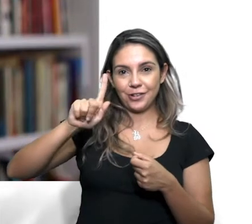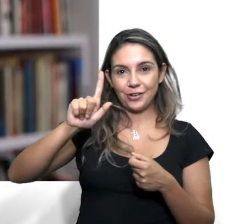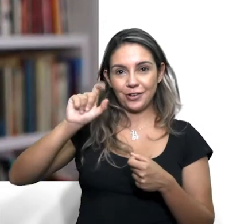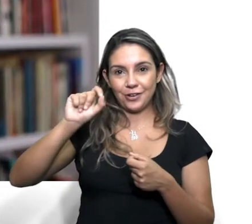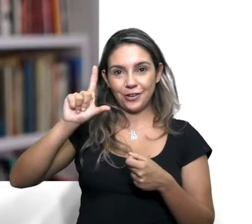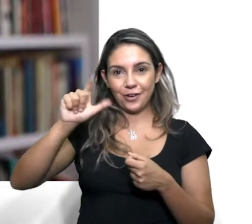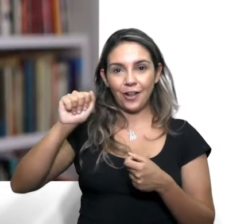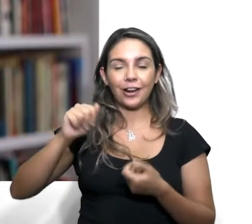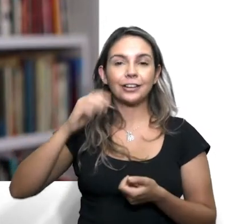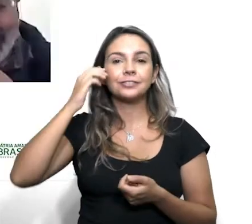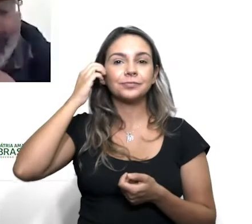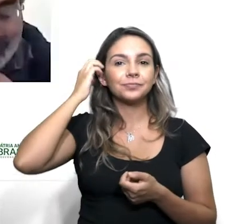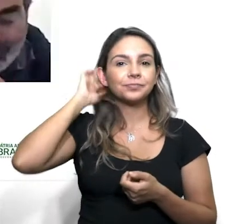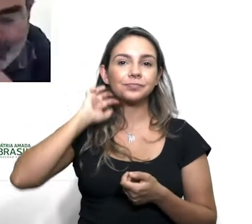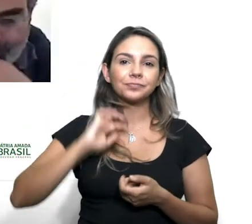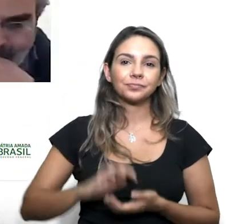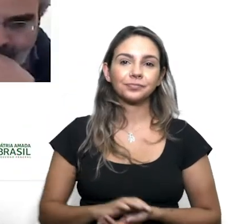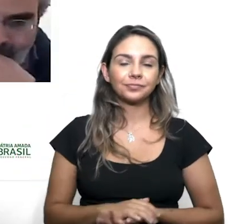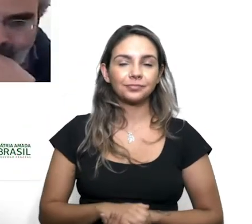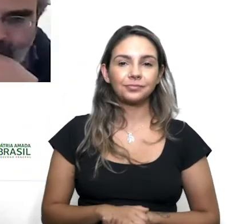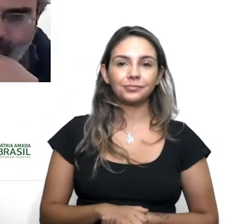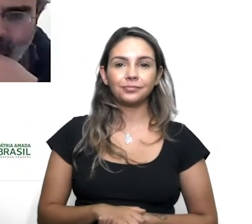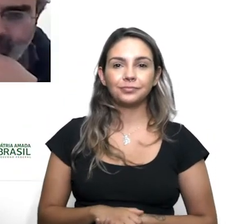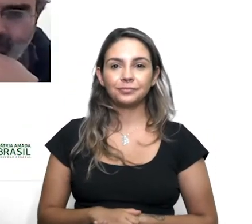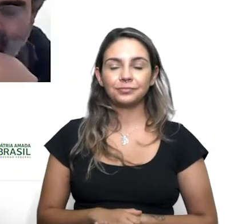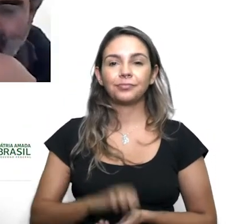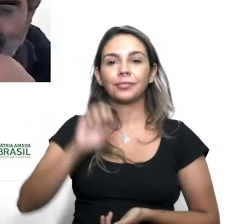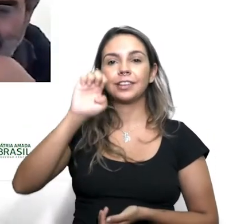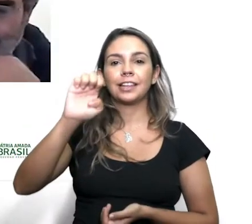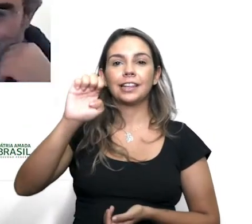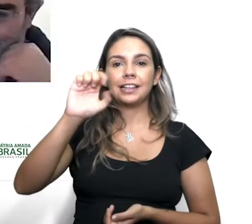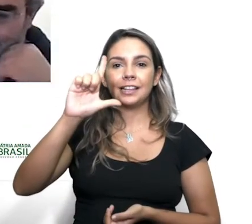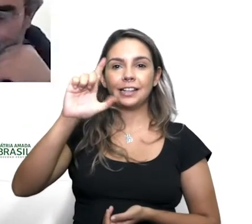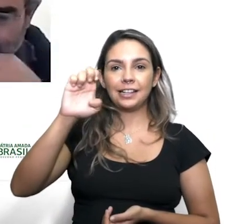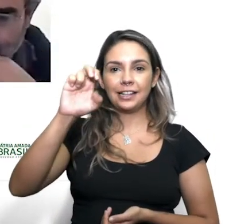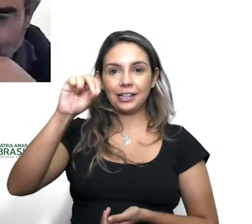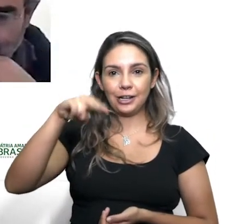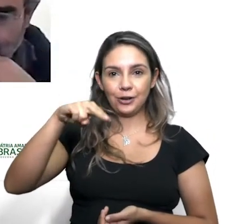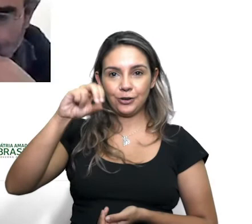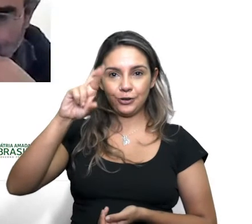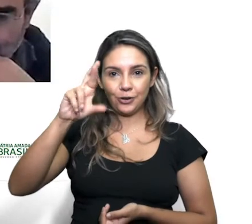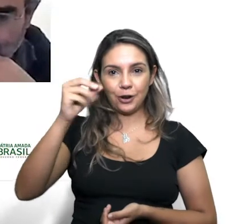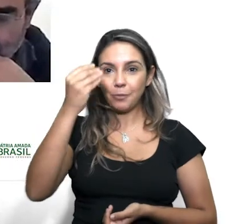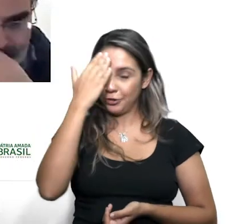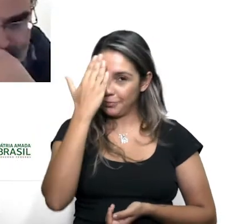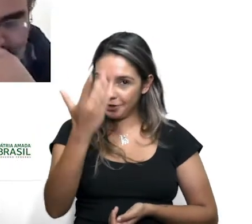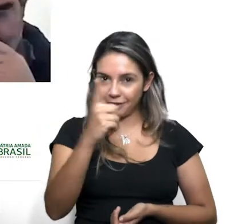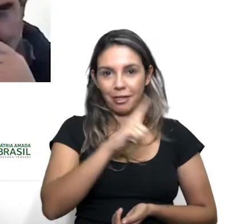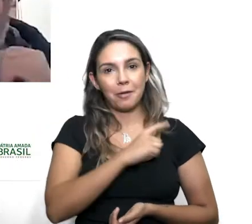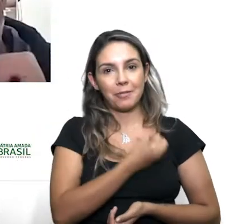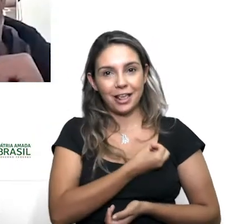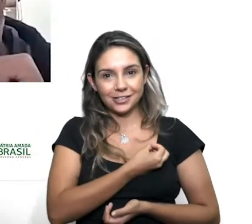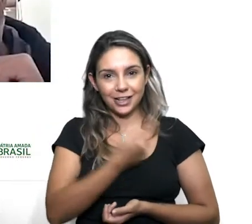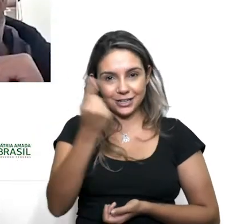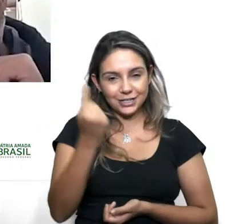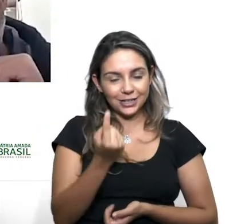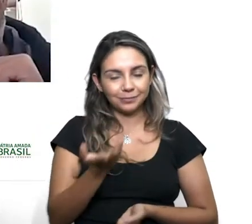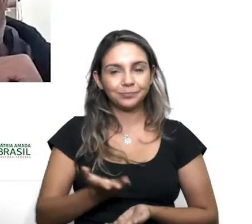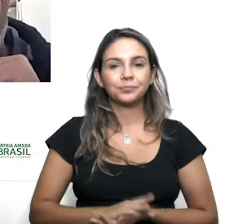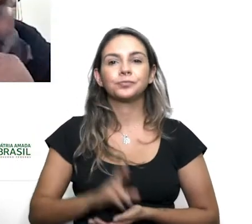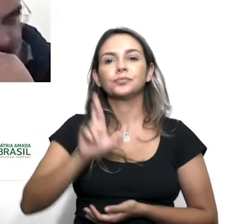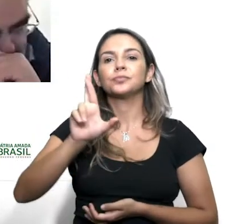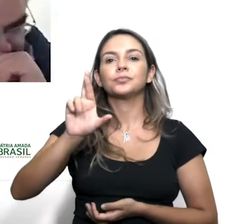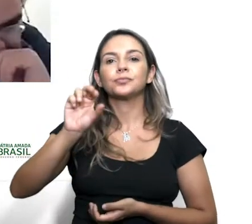grande regresso, e afetivo, não é? A Eleonora de Barros, de novo, muito obrigado, Eleonora, por estar conosco.